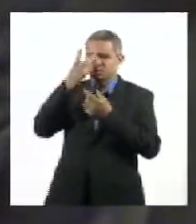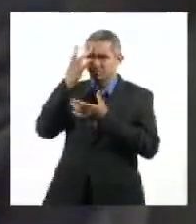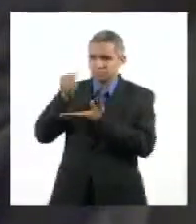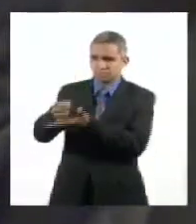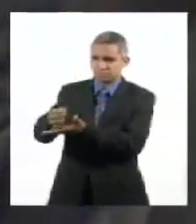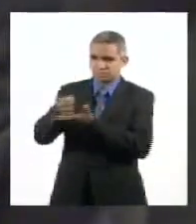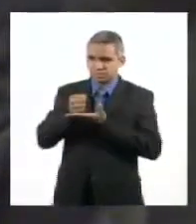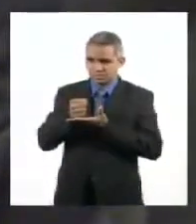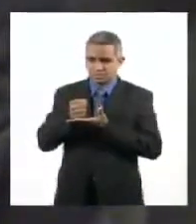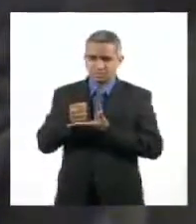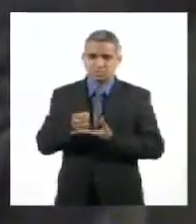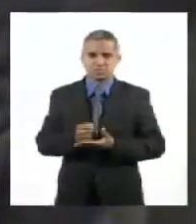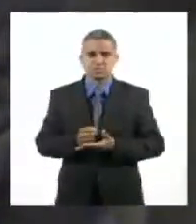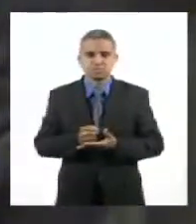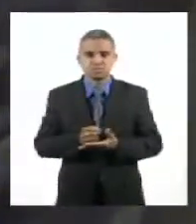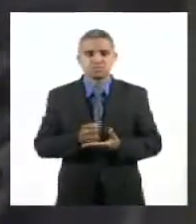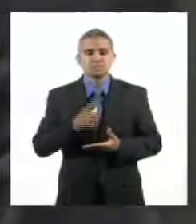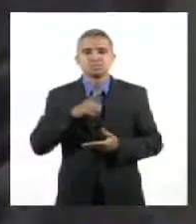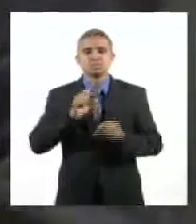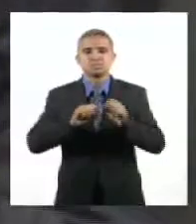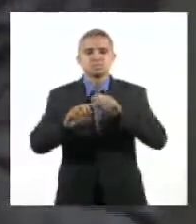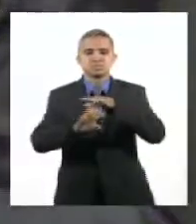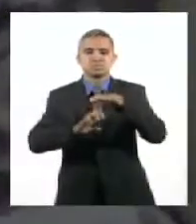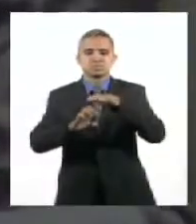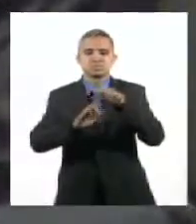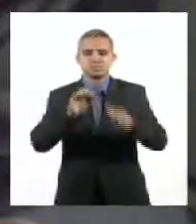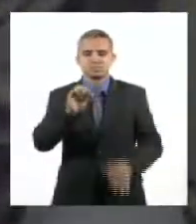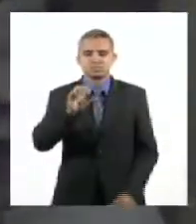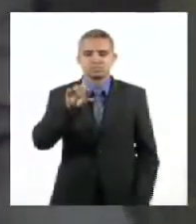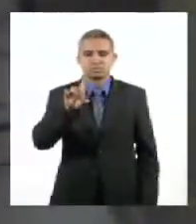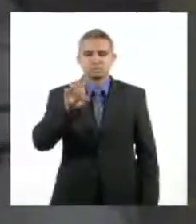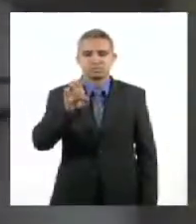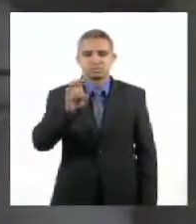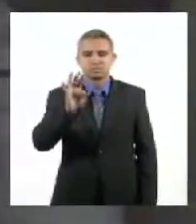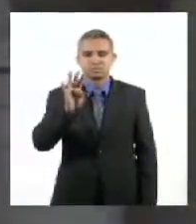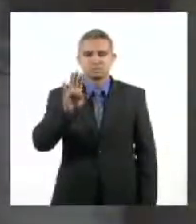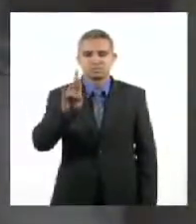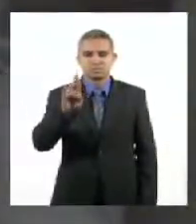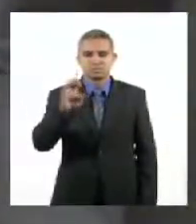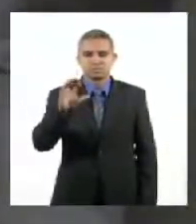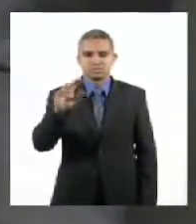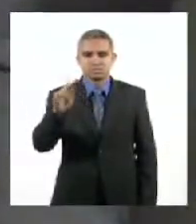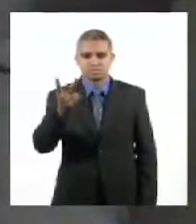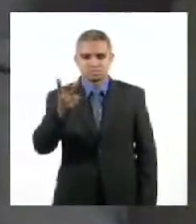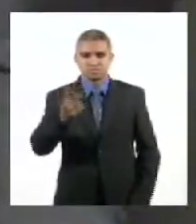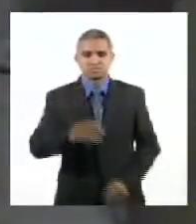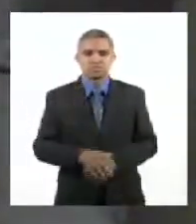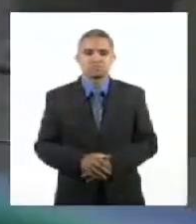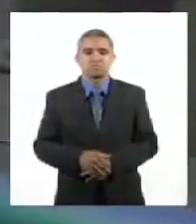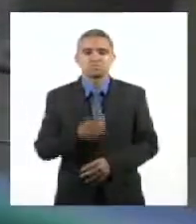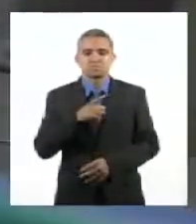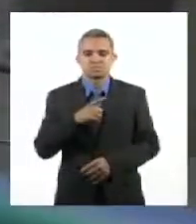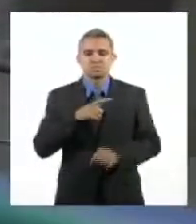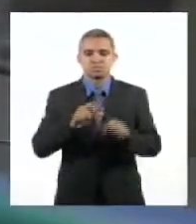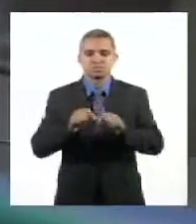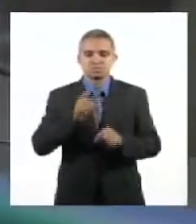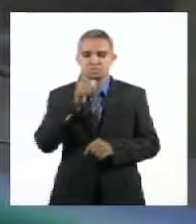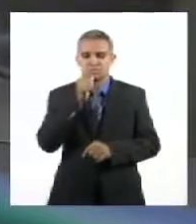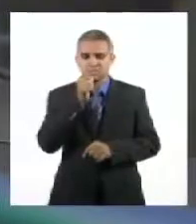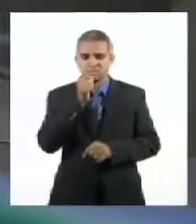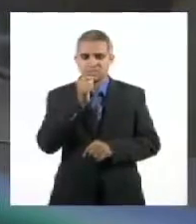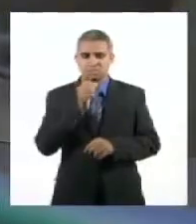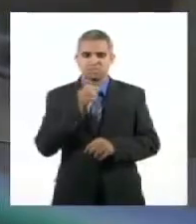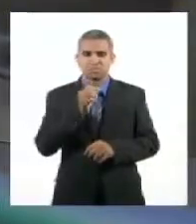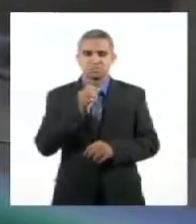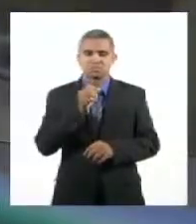dessa tal de Odebrecht, saneamento, enfim, que tomou conta do sistema de água e esgoto daquele